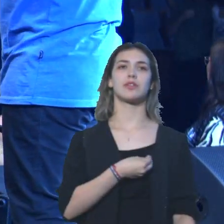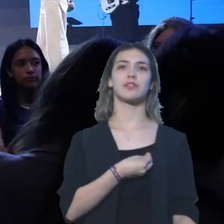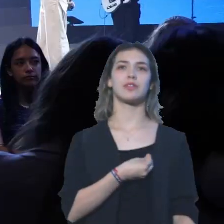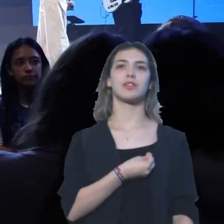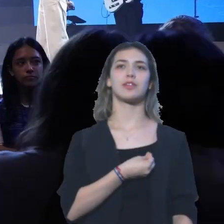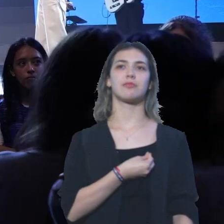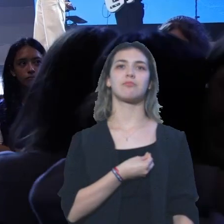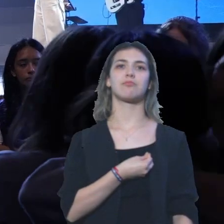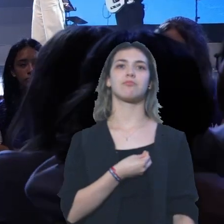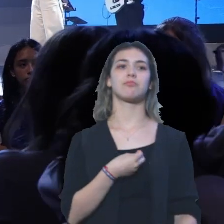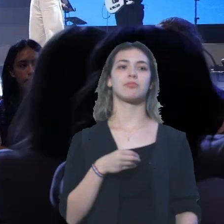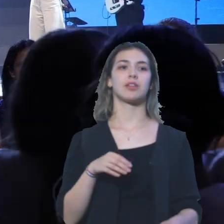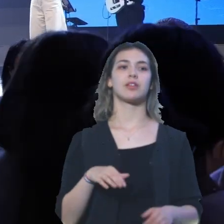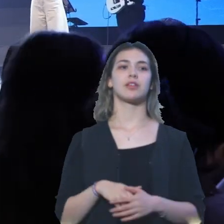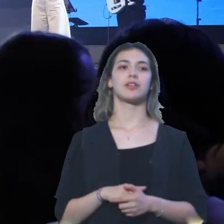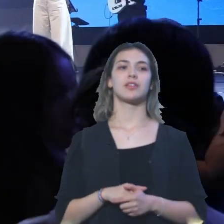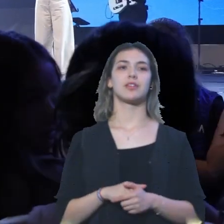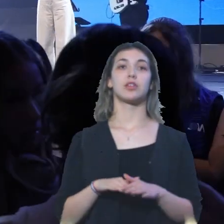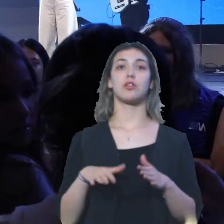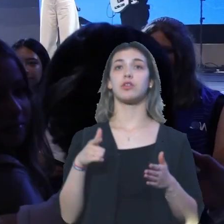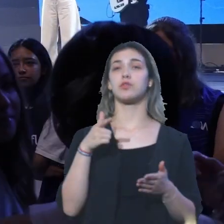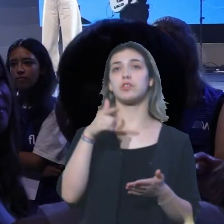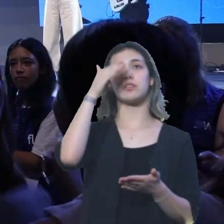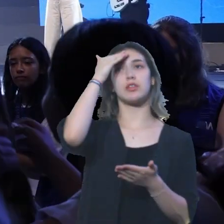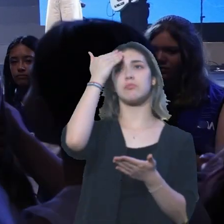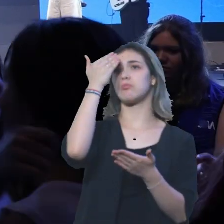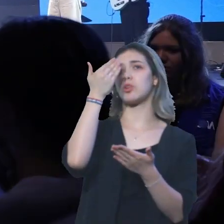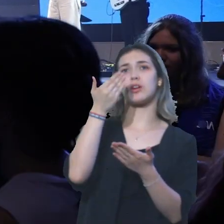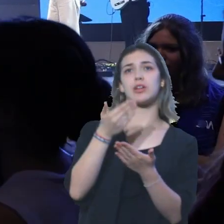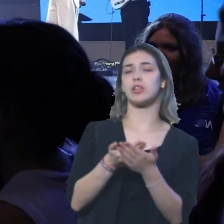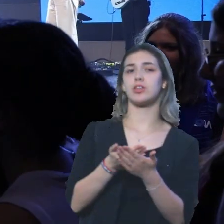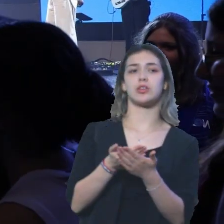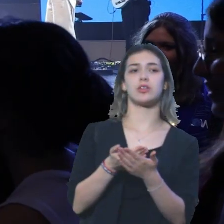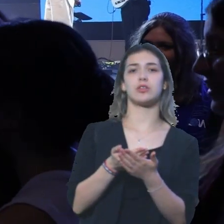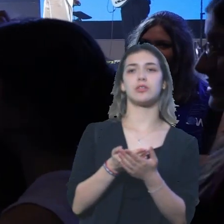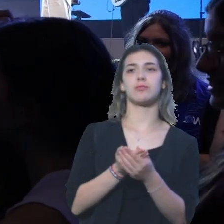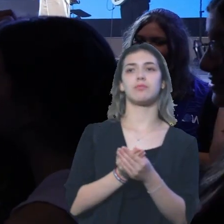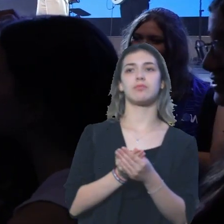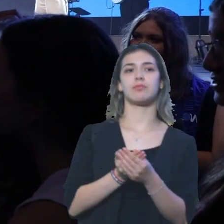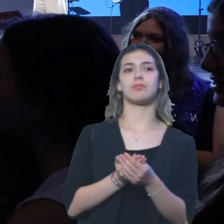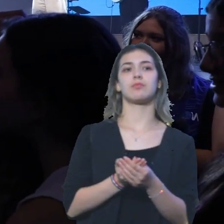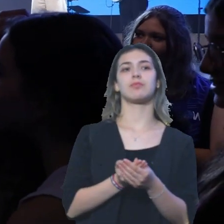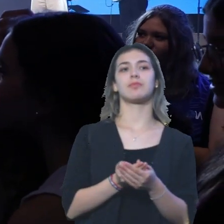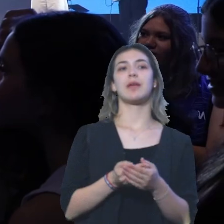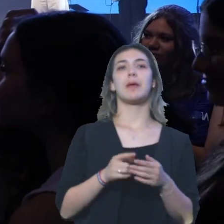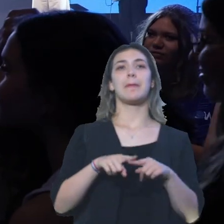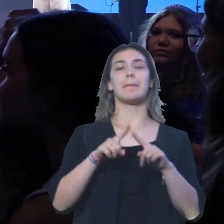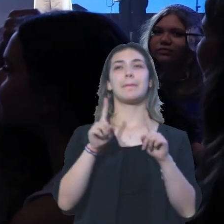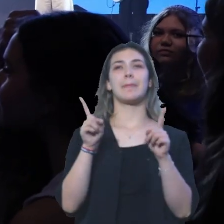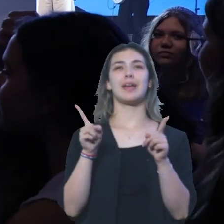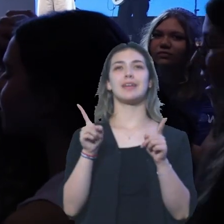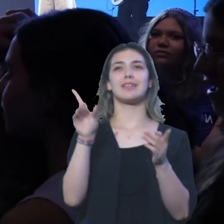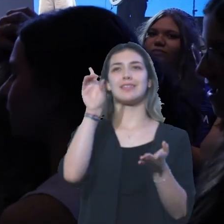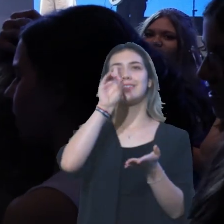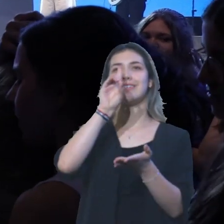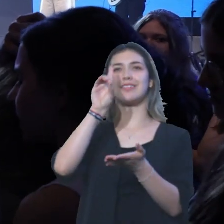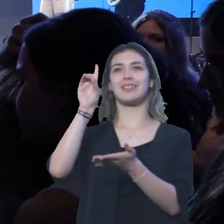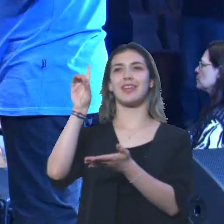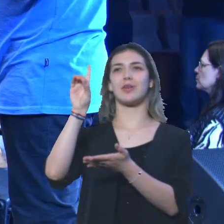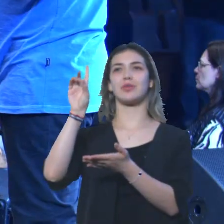Talvez você não acredite. Talvez você não acredite em você. Mas o Senhor, Ele quer te usar de maneira